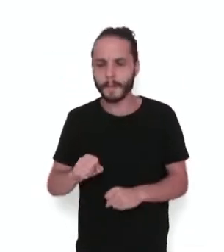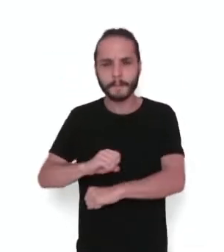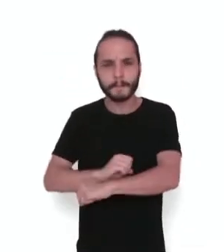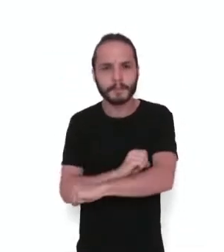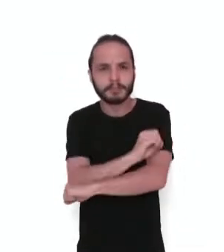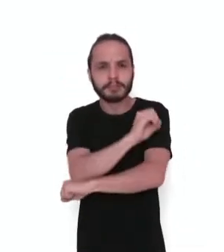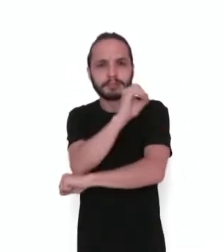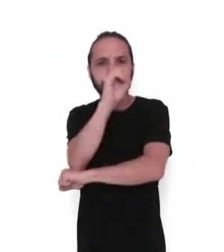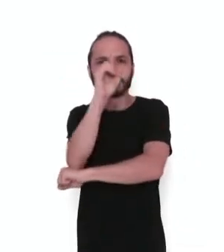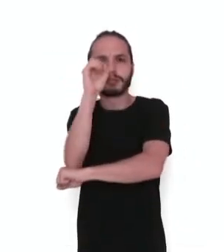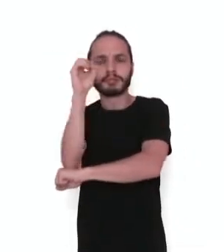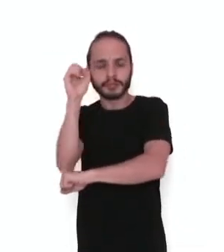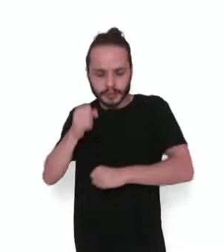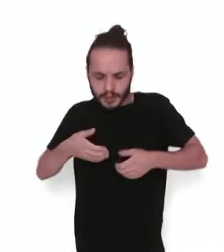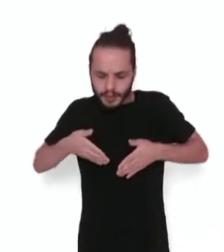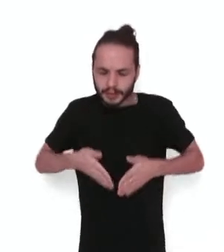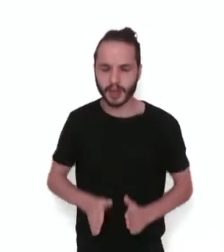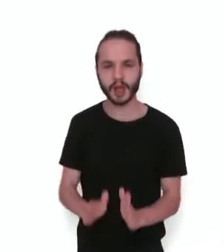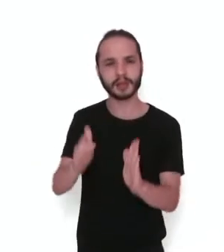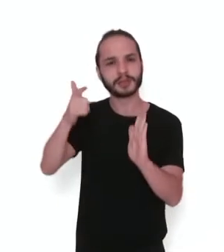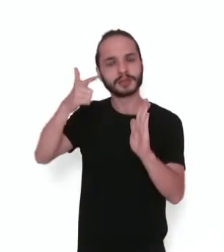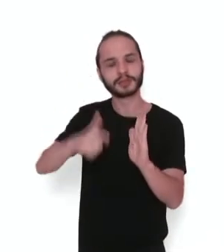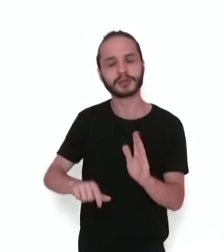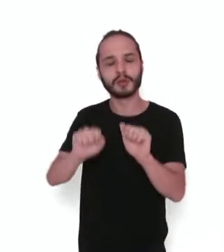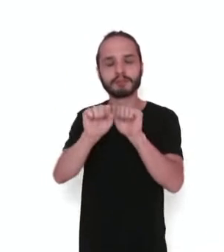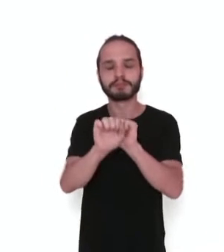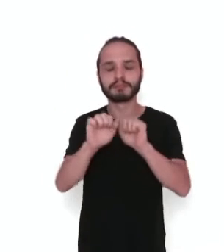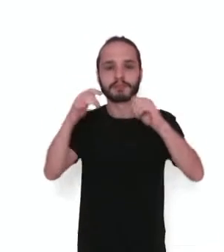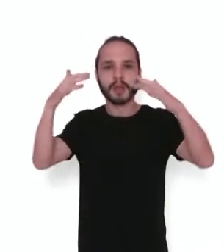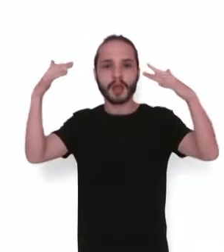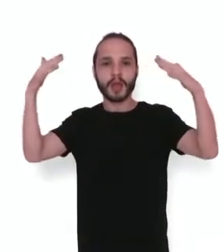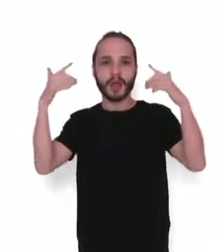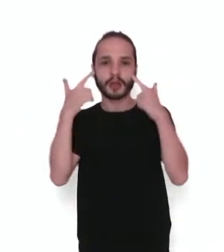Deixe a luz do sol brilhar no céu do seu olhar.